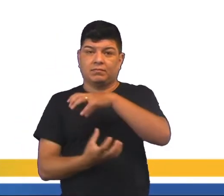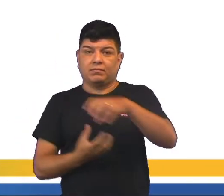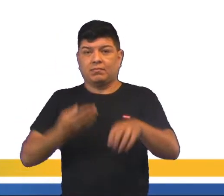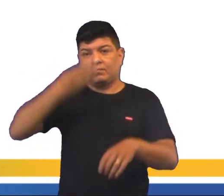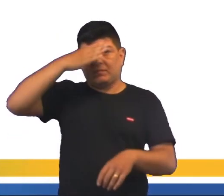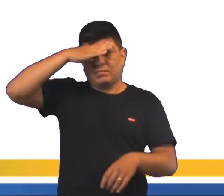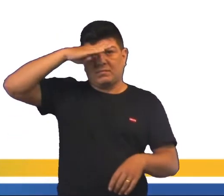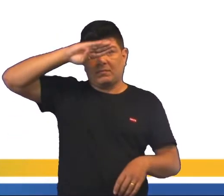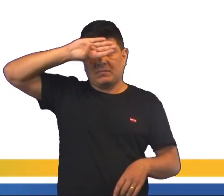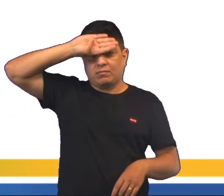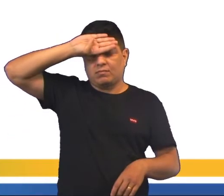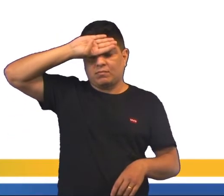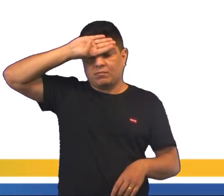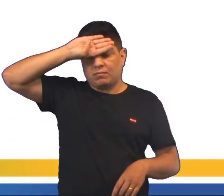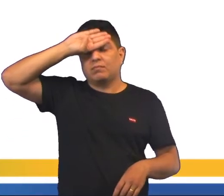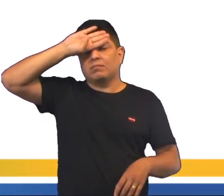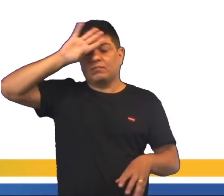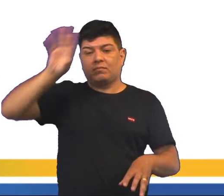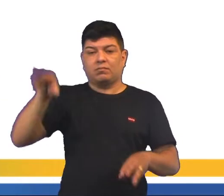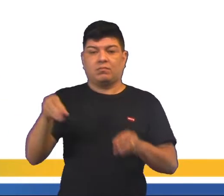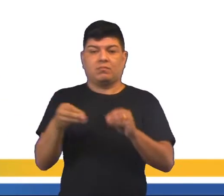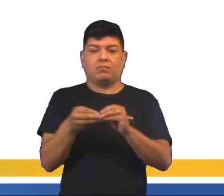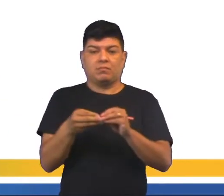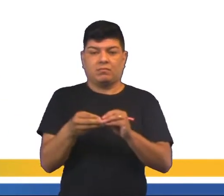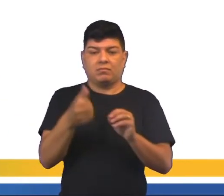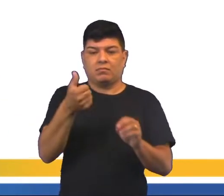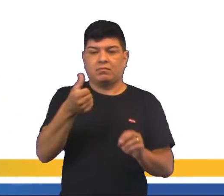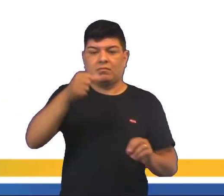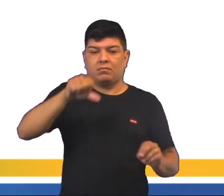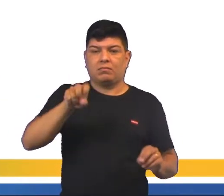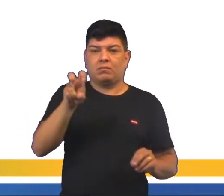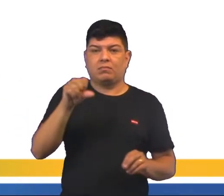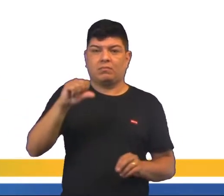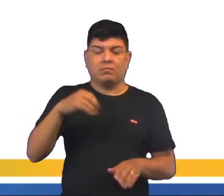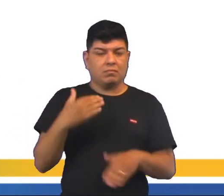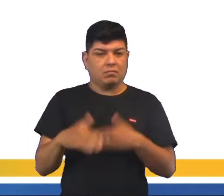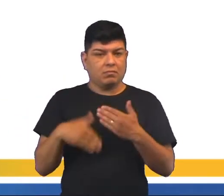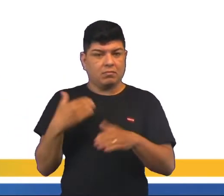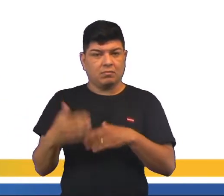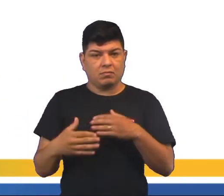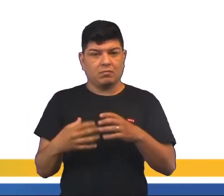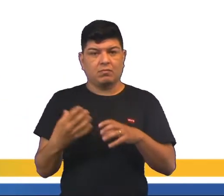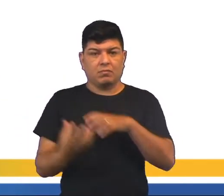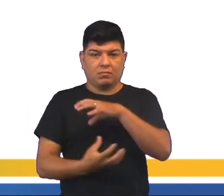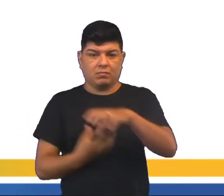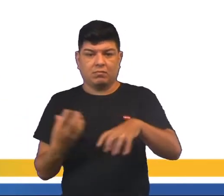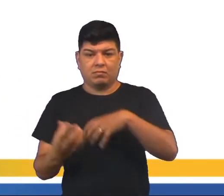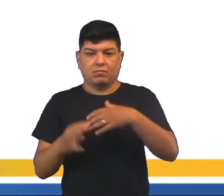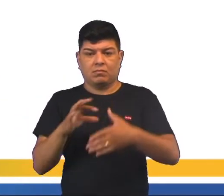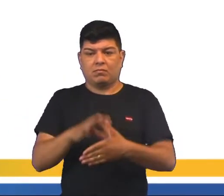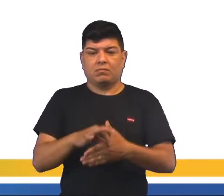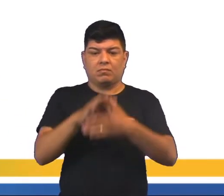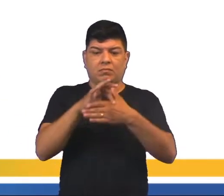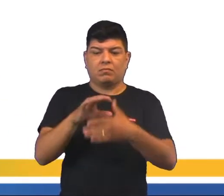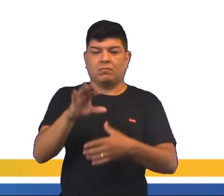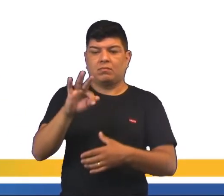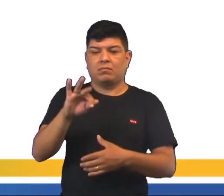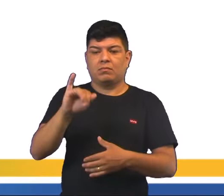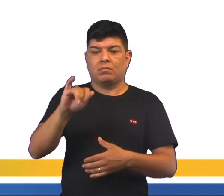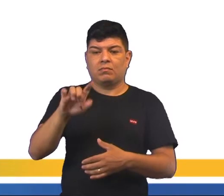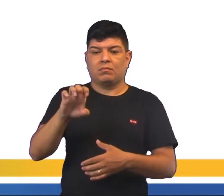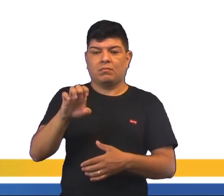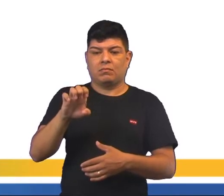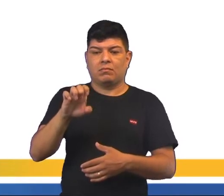A Revolução Cubana, né, que foi concluída em 1959, foi um processo revolucionário liderado por Fidel Castro, né, e